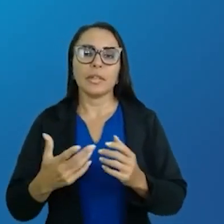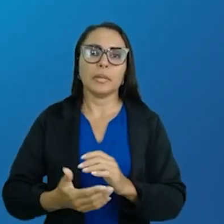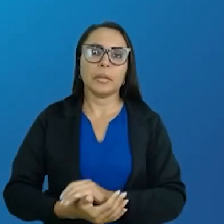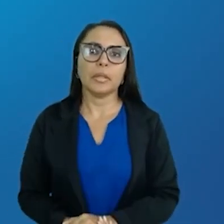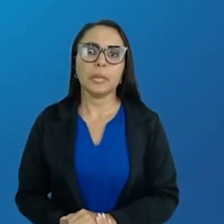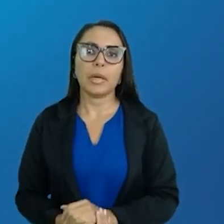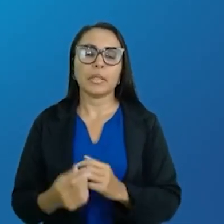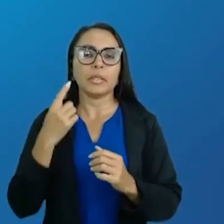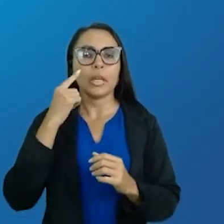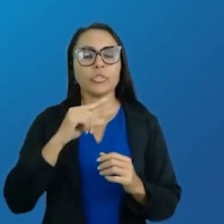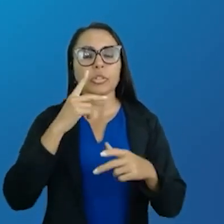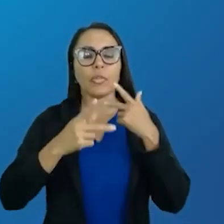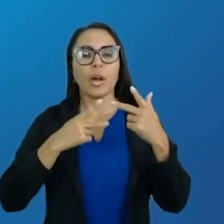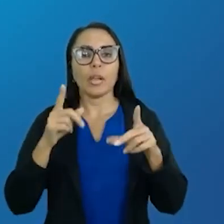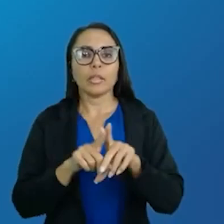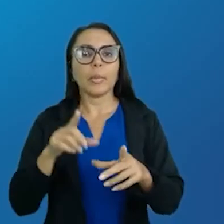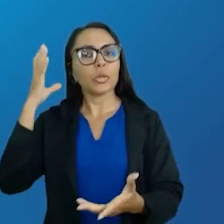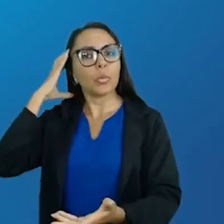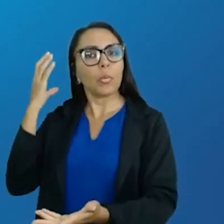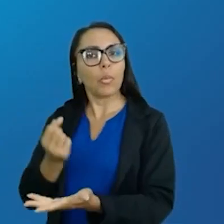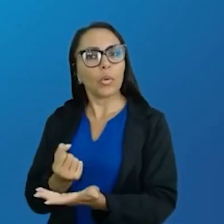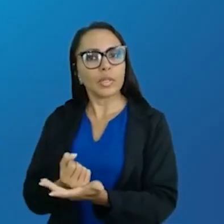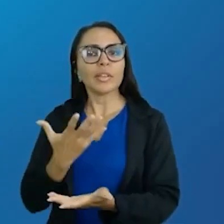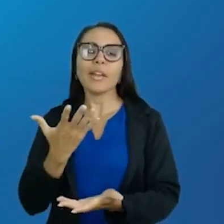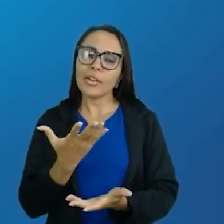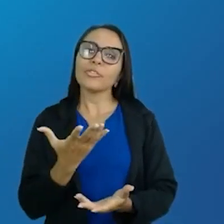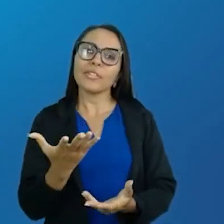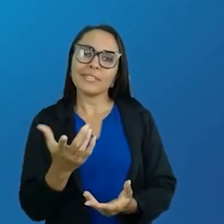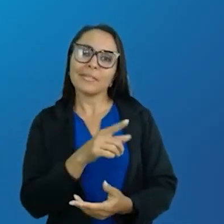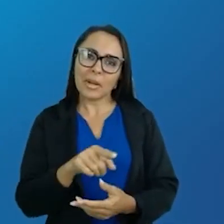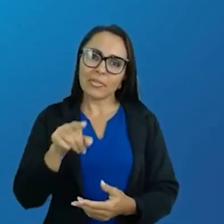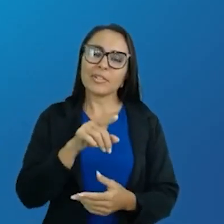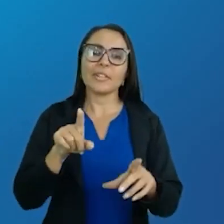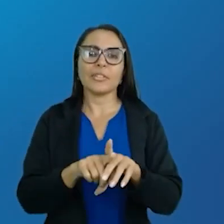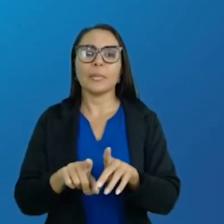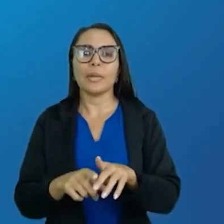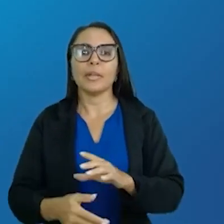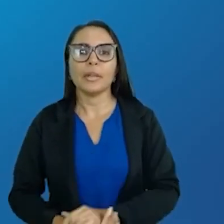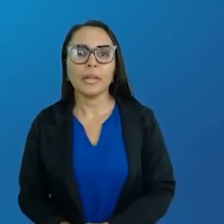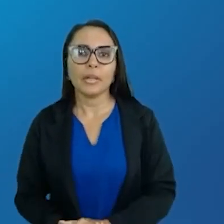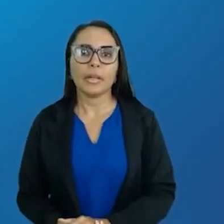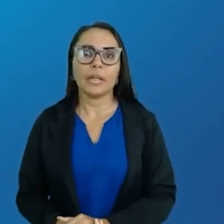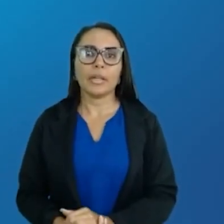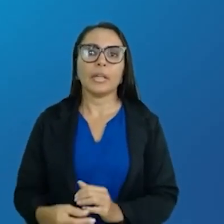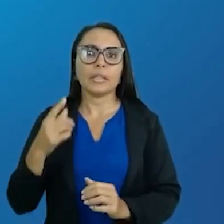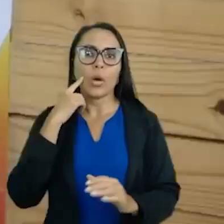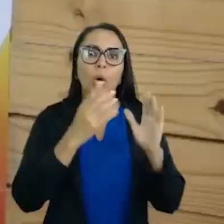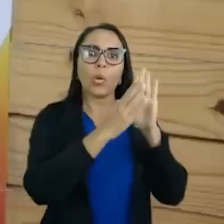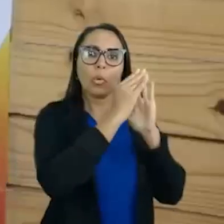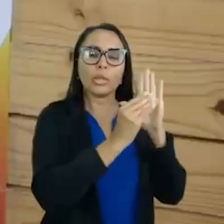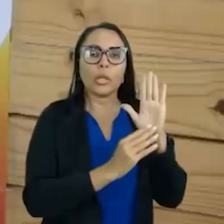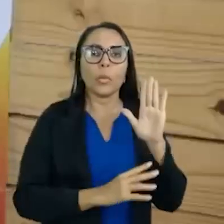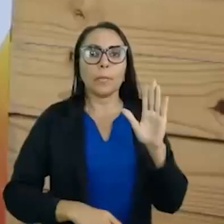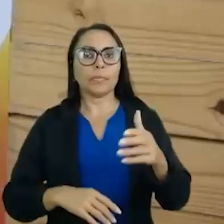mesmo, e o I eu falo no podcast. Lá eu falo um pouco mais sobre esses temas. O modelo mental é a representação mental da